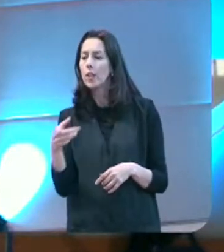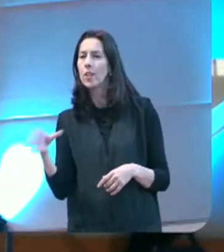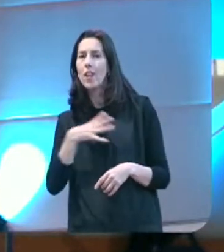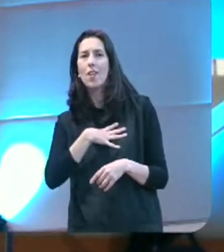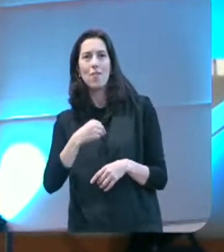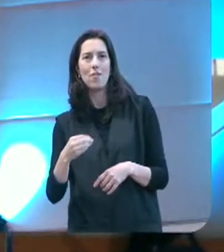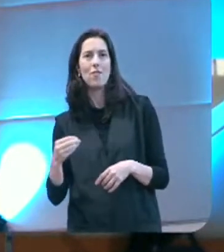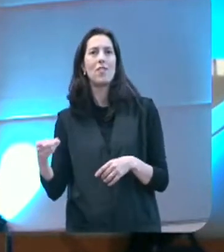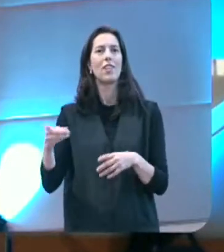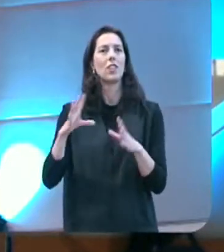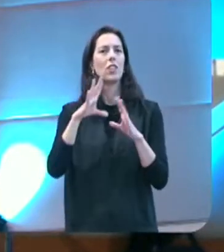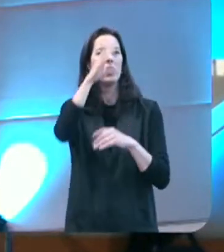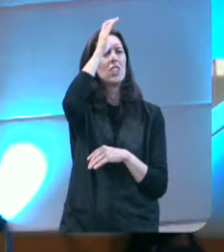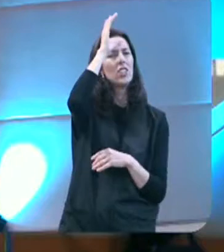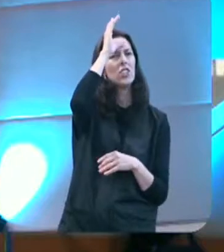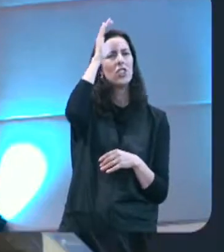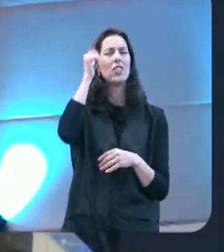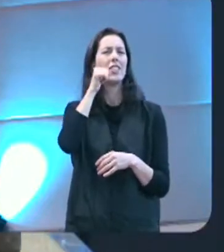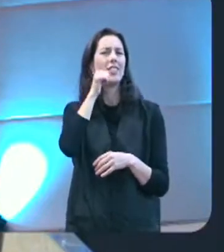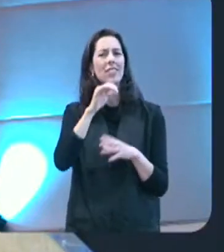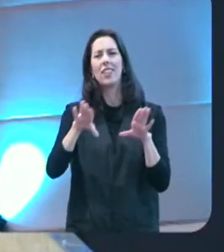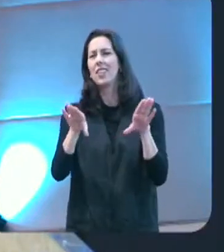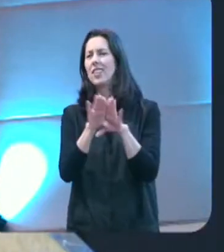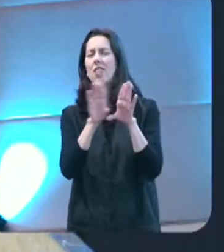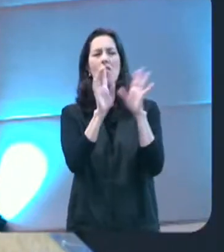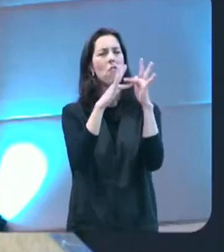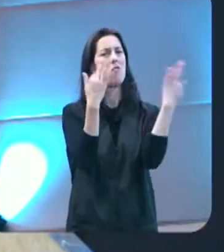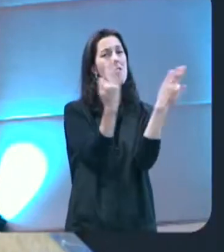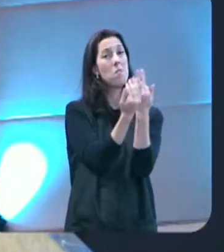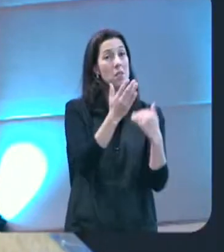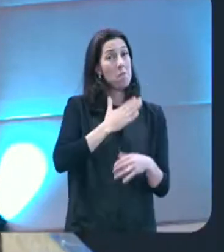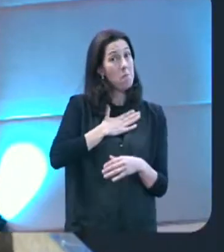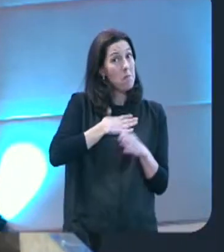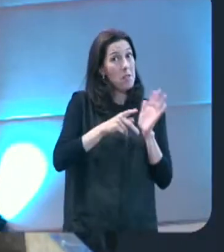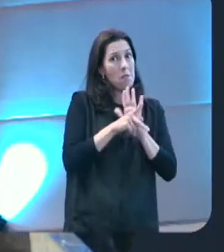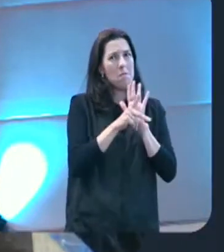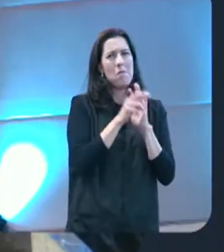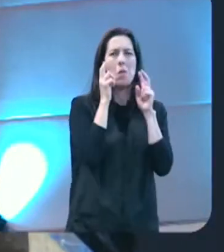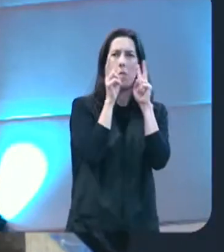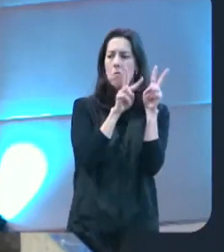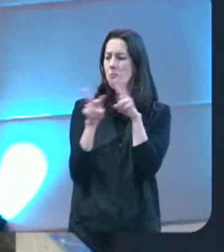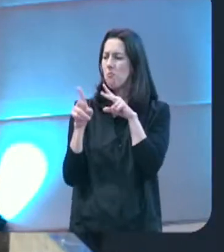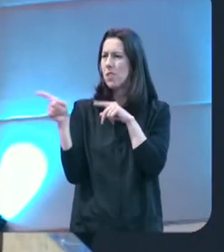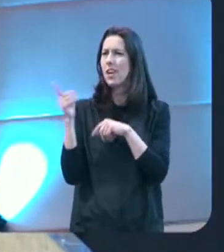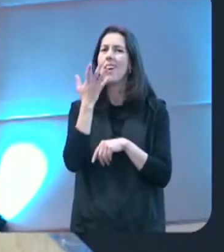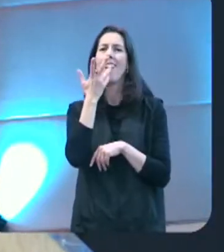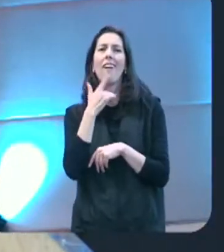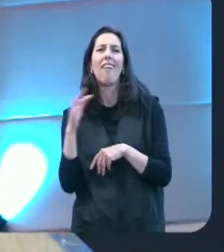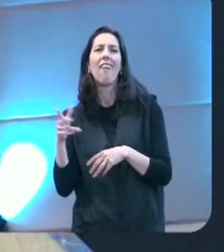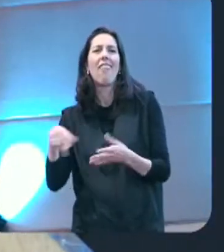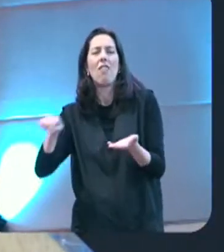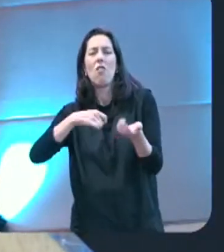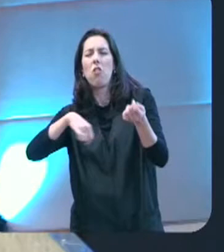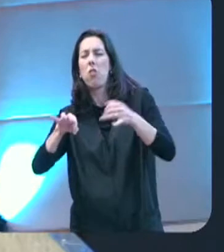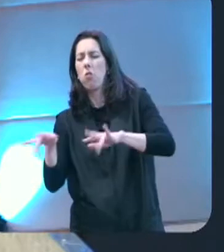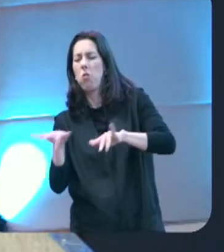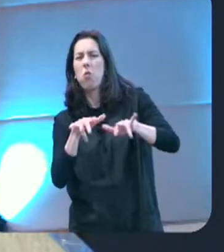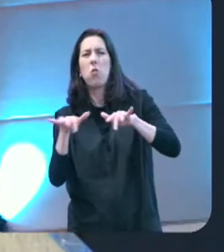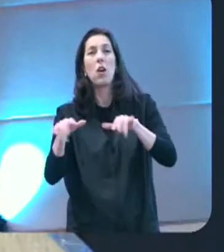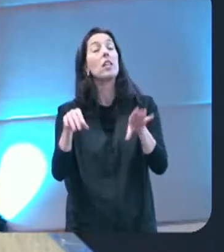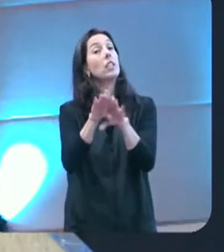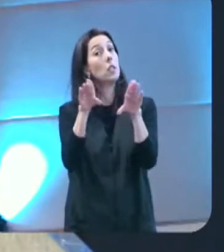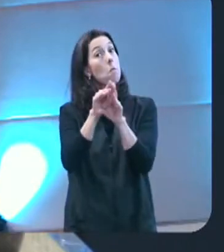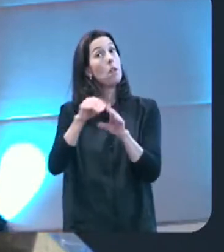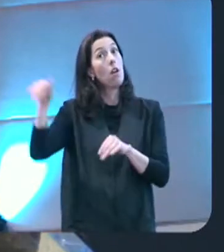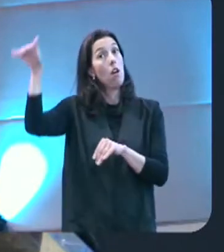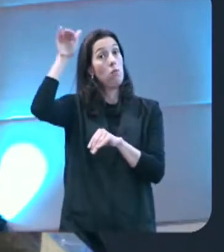minha tia e muitos familiares e amigos das famílias das nossas crianças e dos adultos que